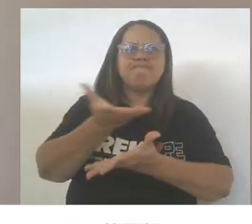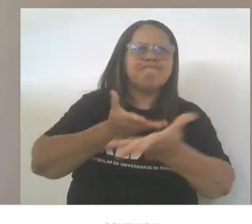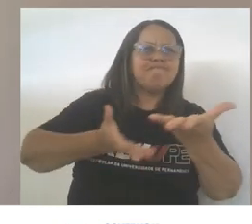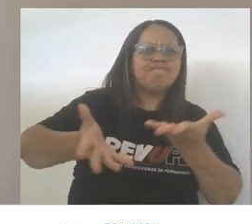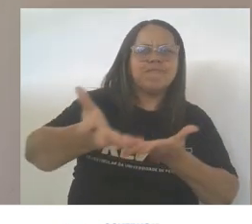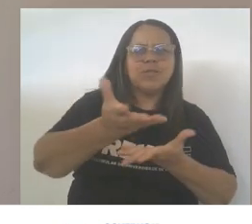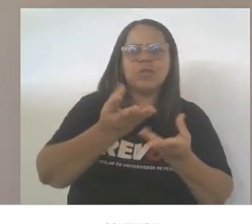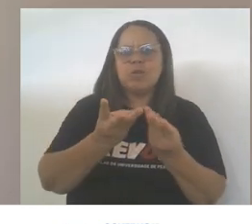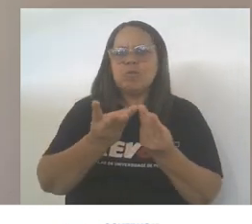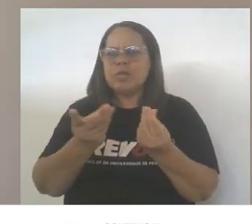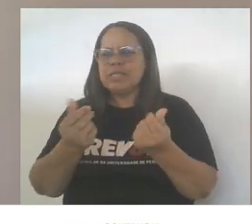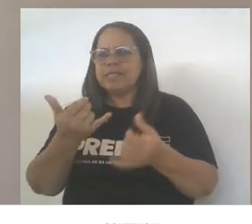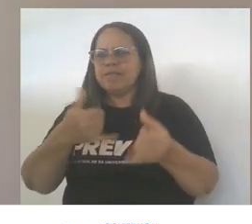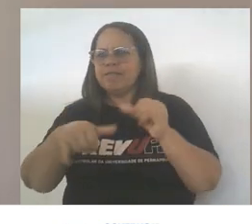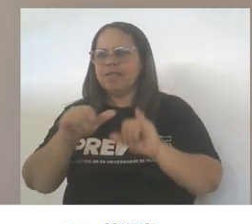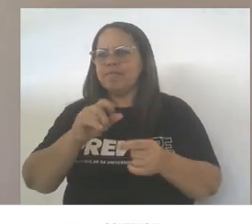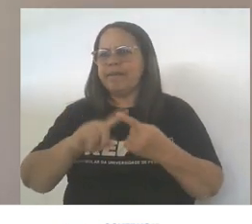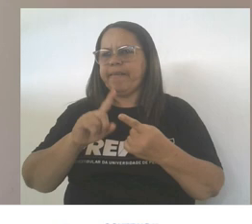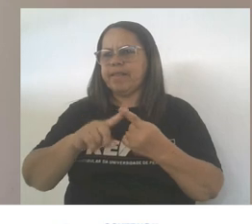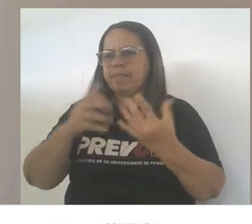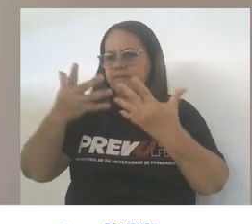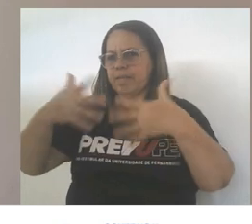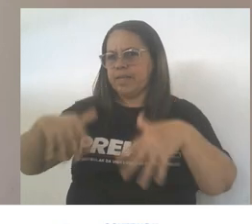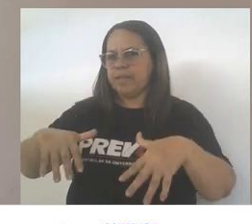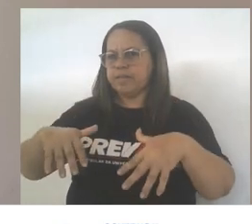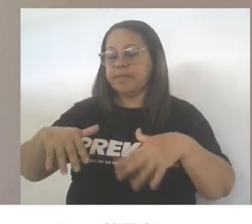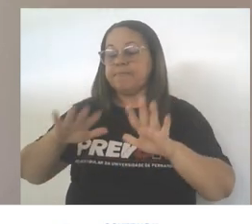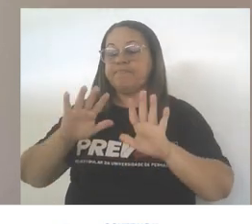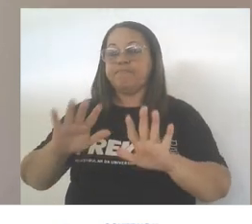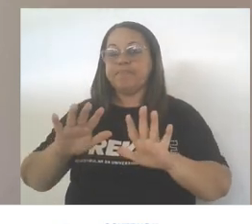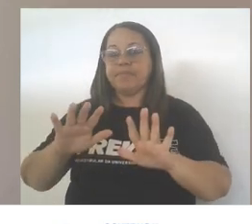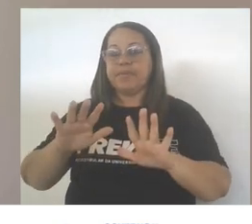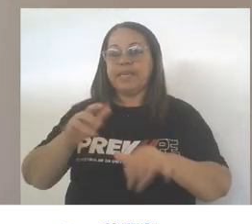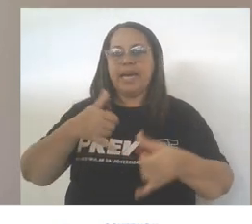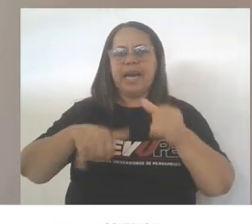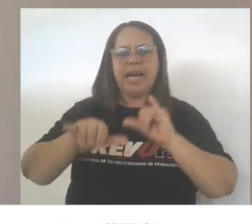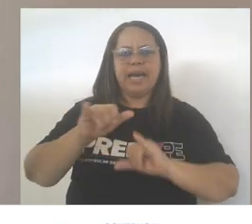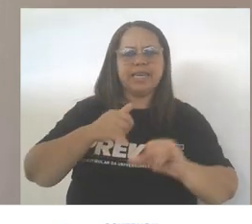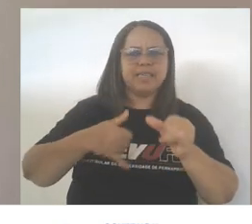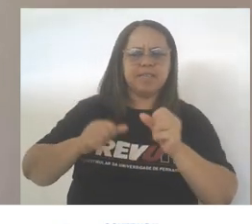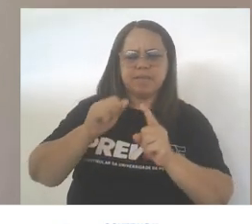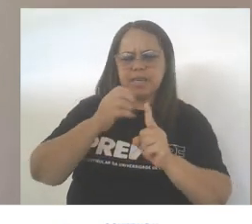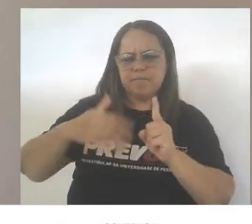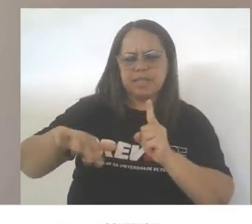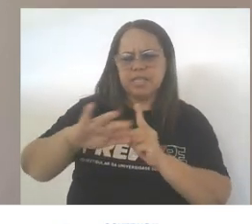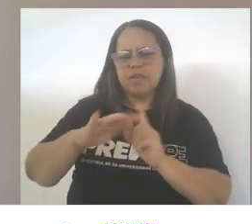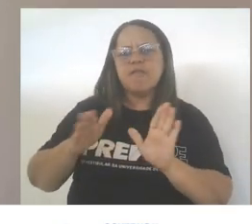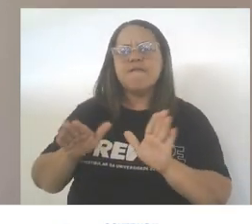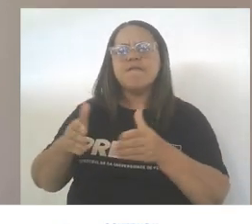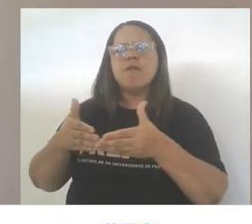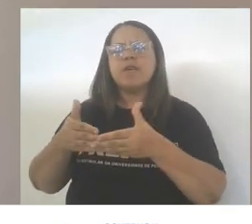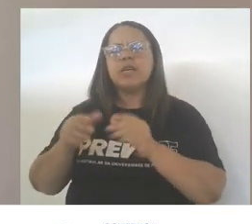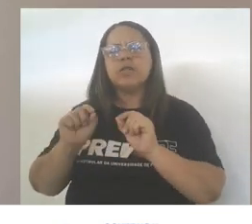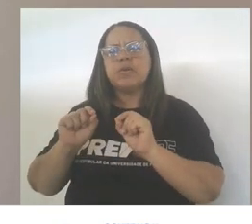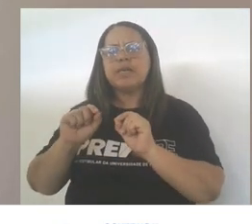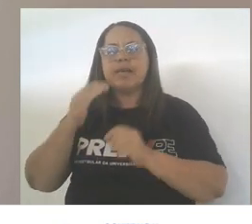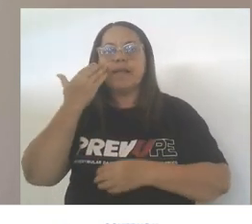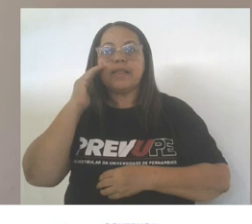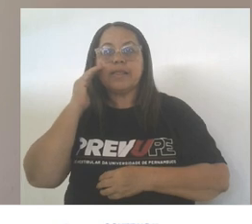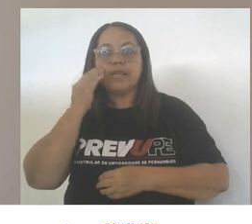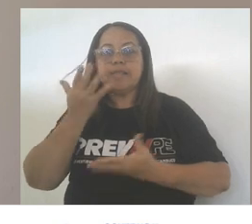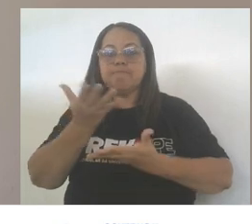substâncias químicas e o meio ambiente. A química ambiental é um ramo da química que se concentra na compreensão